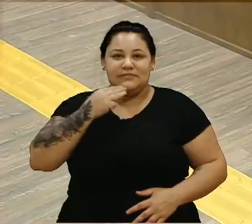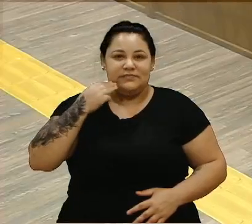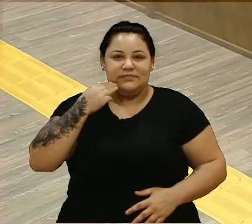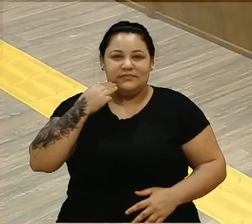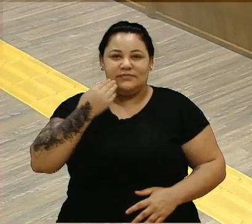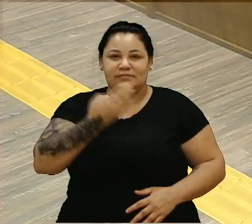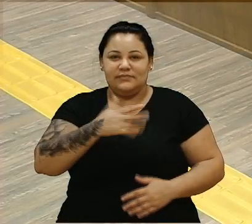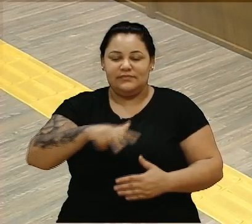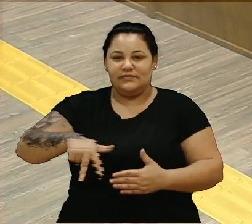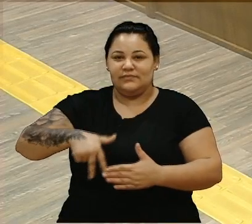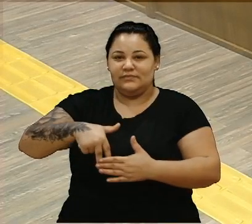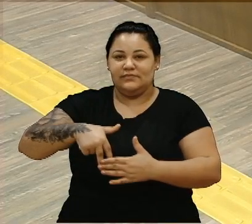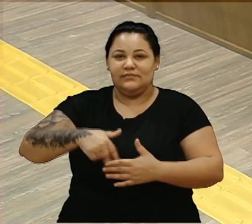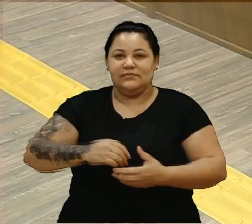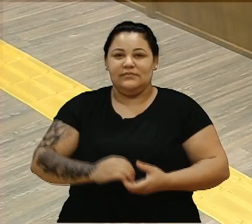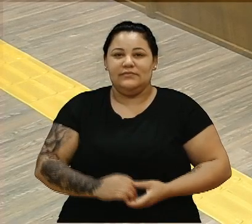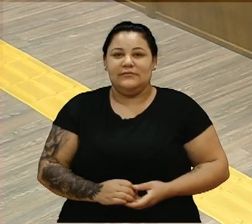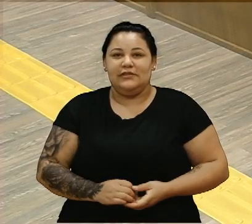pontos da tribuna.